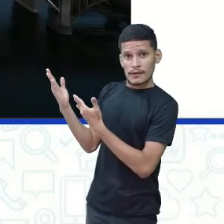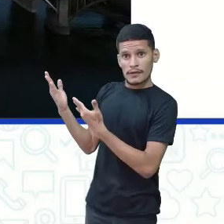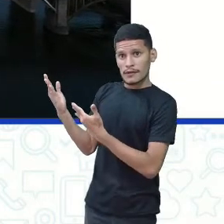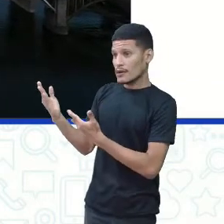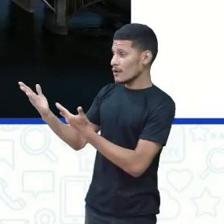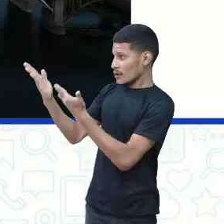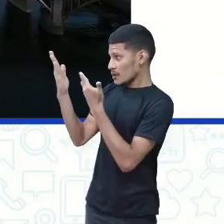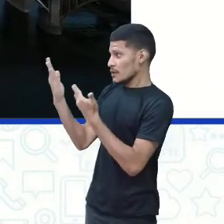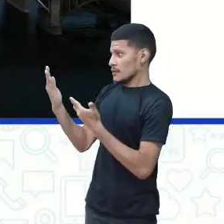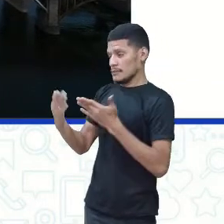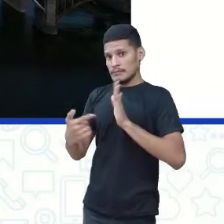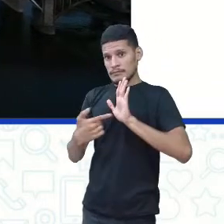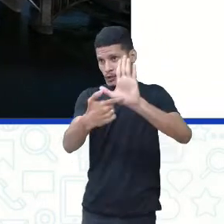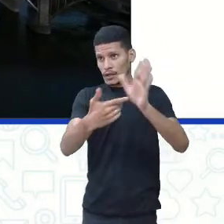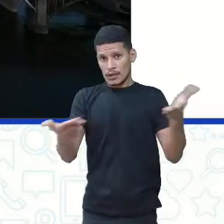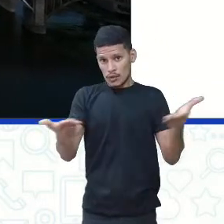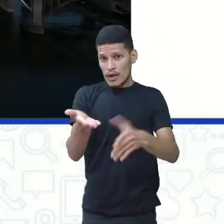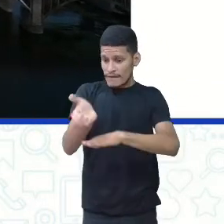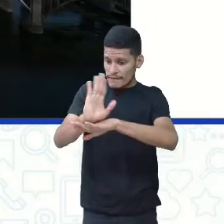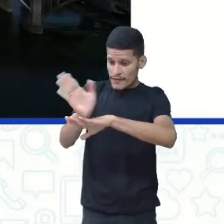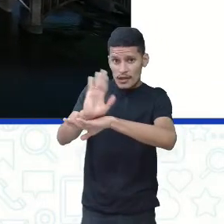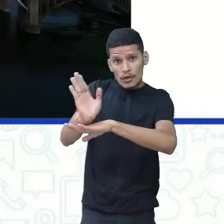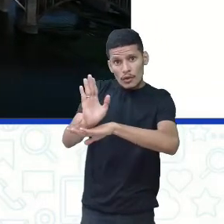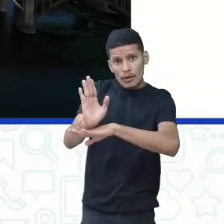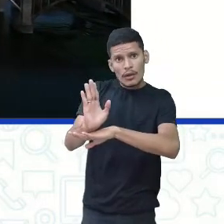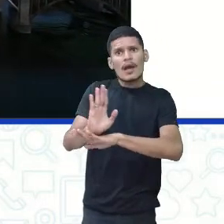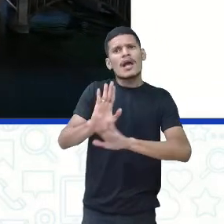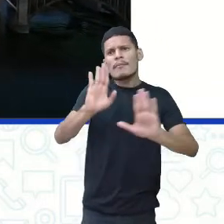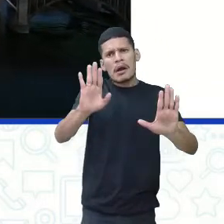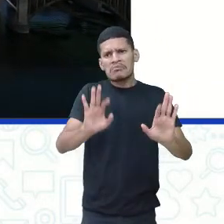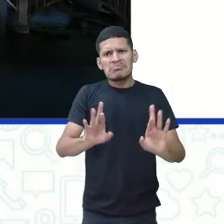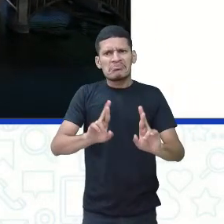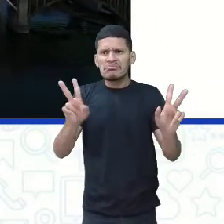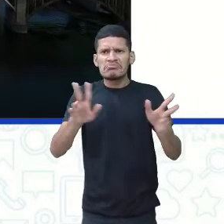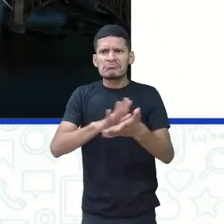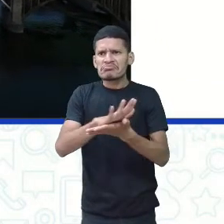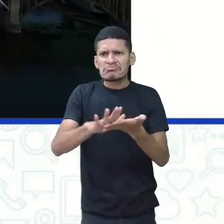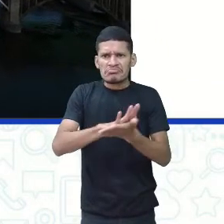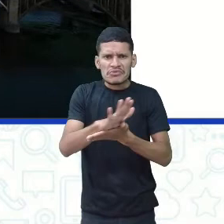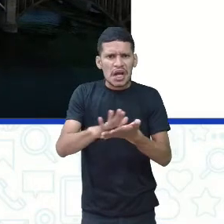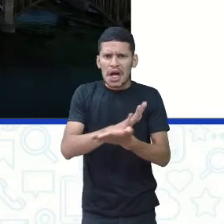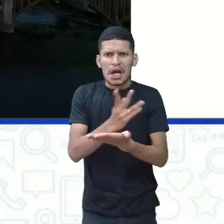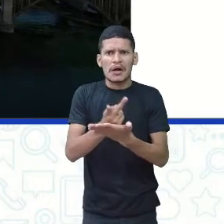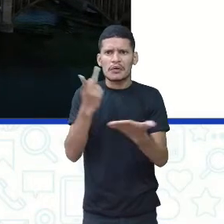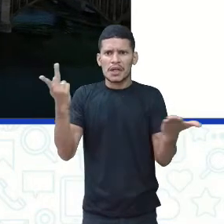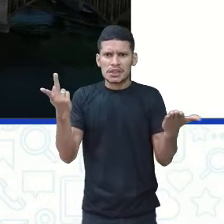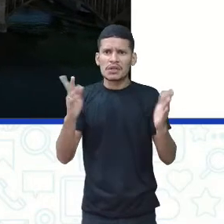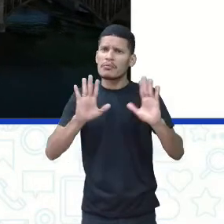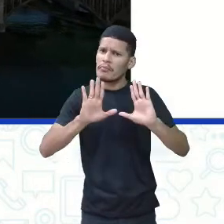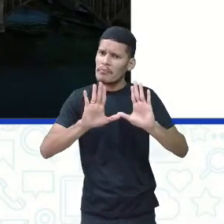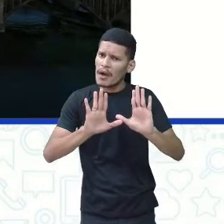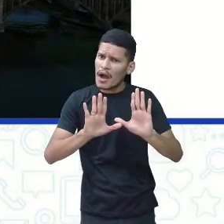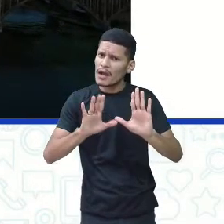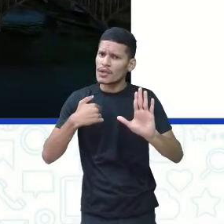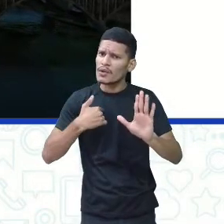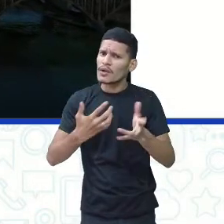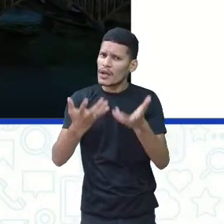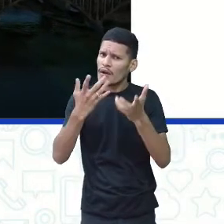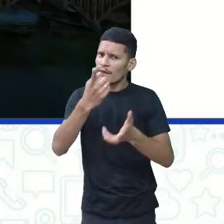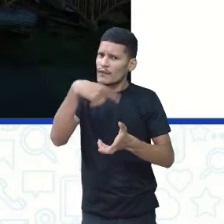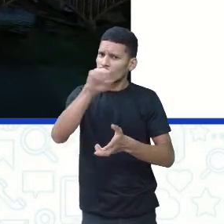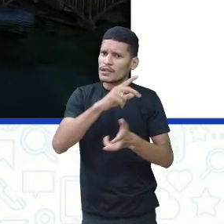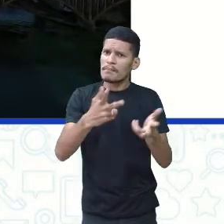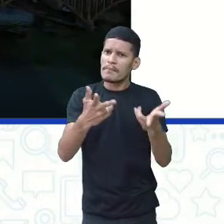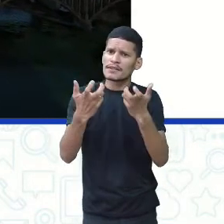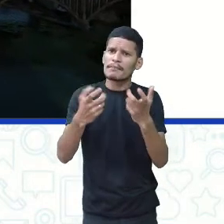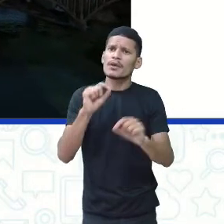um videozinho aí para vocês. Em tese, nada de diferente está acontecendo, mas eu quero que vocês percebam